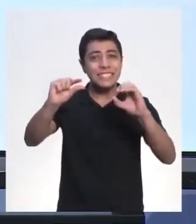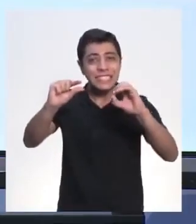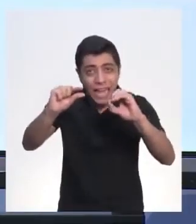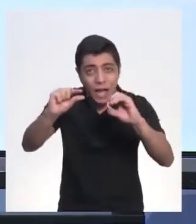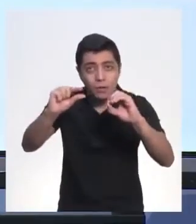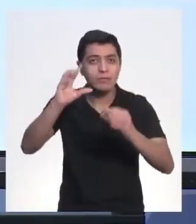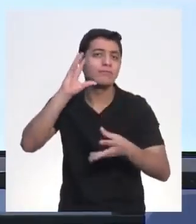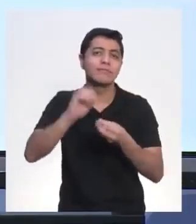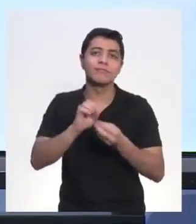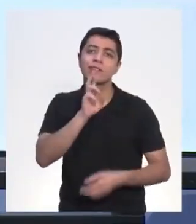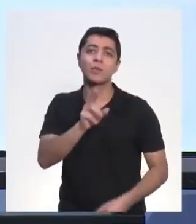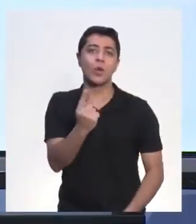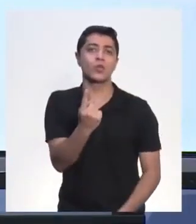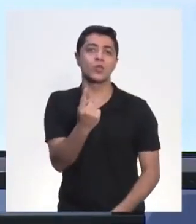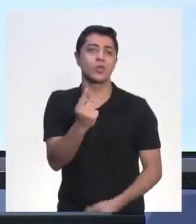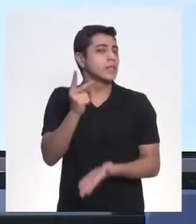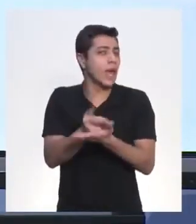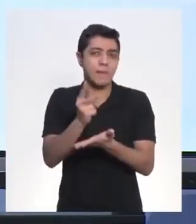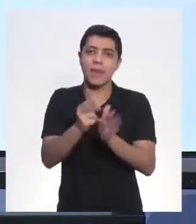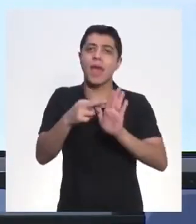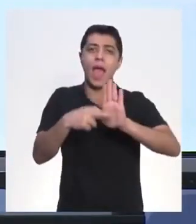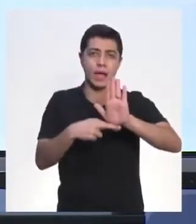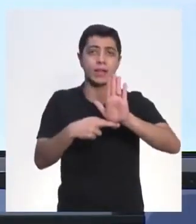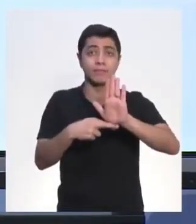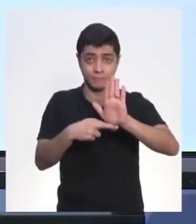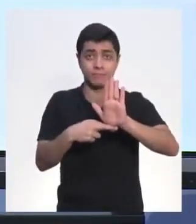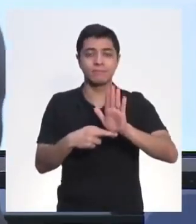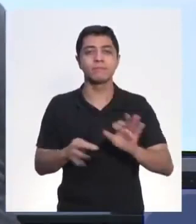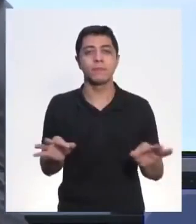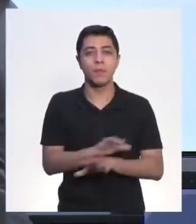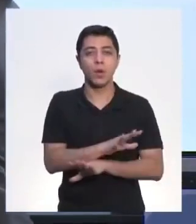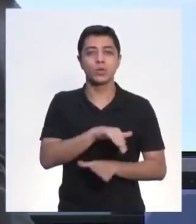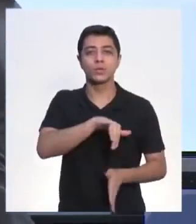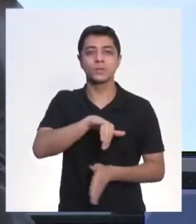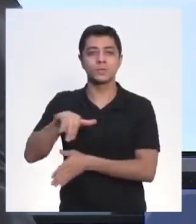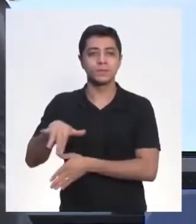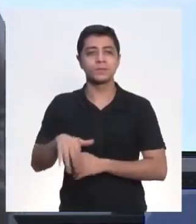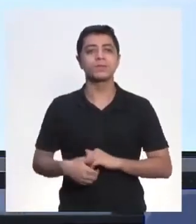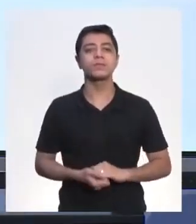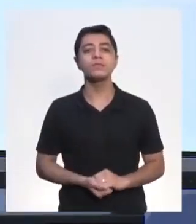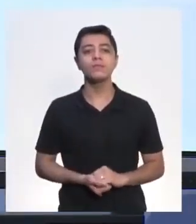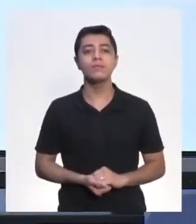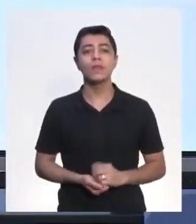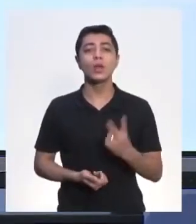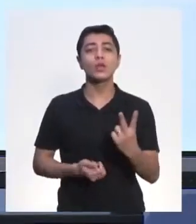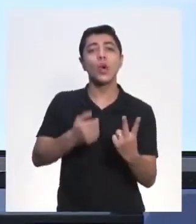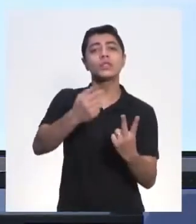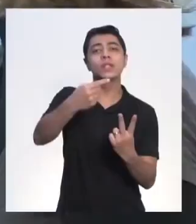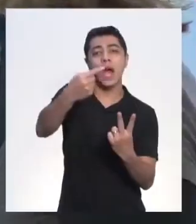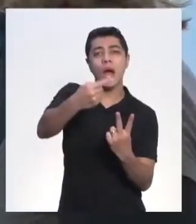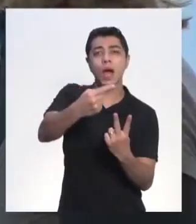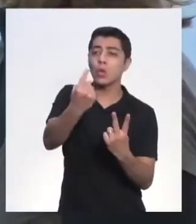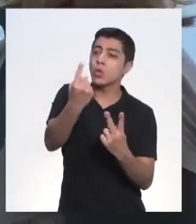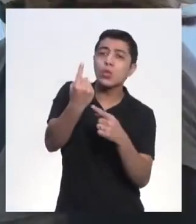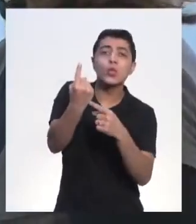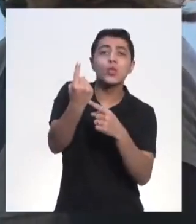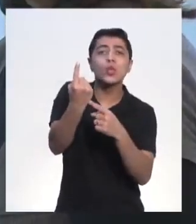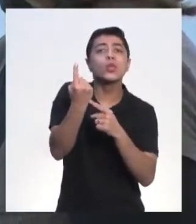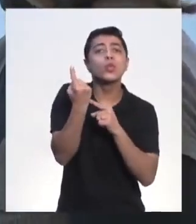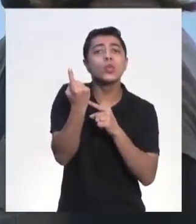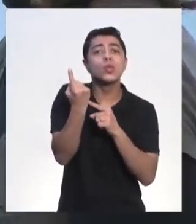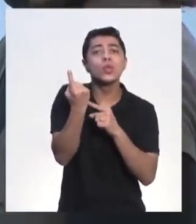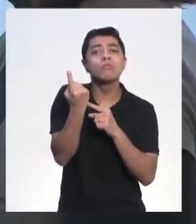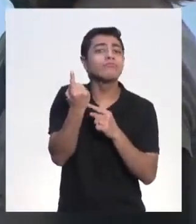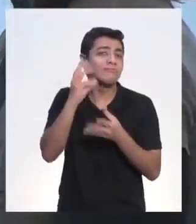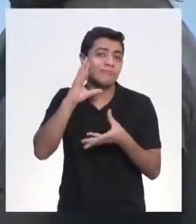e 1. Números elevados a 1 dá o próprio número. Então, 2, 1 e 2. Muito bom. E 2 ao quadrado vai ser 2